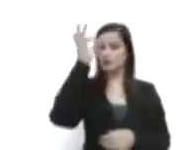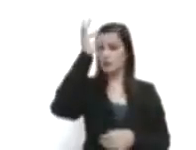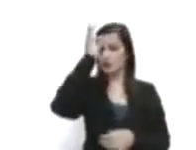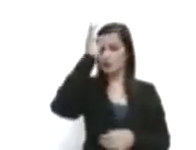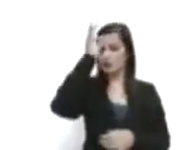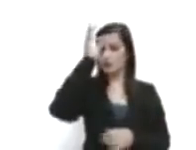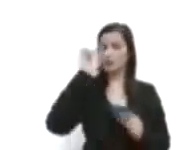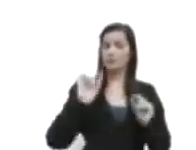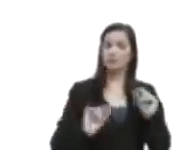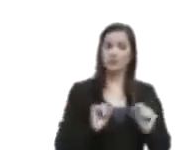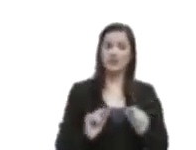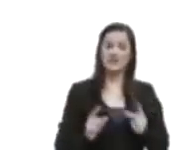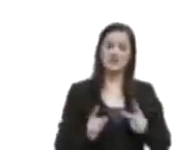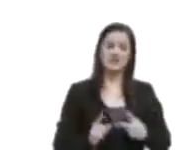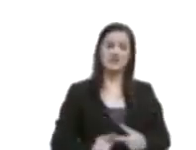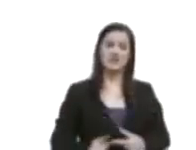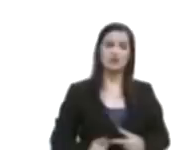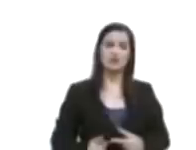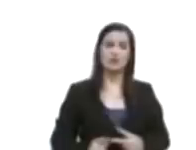4, bem-aventurados os que choram.